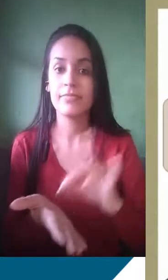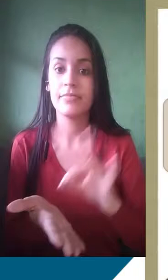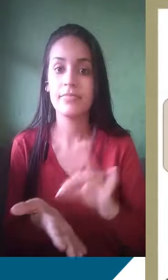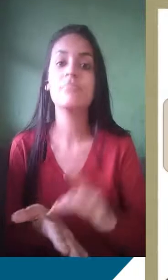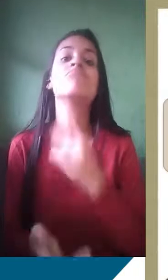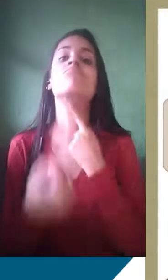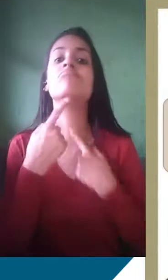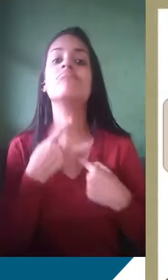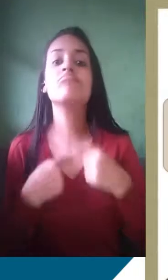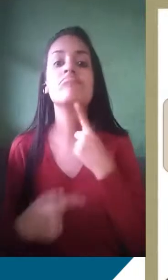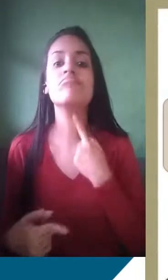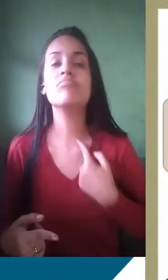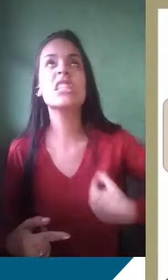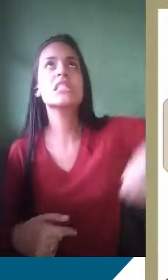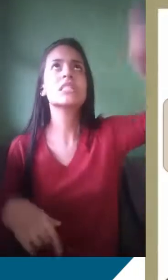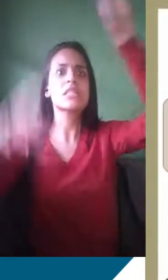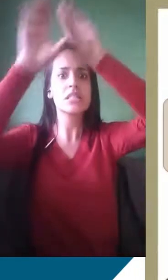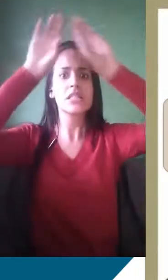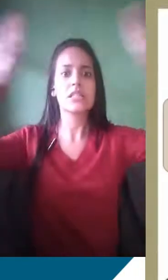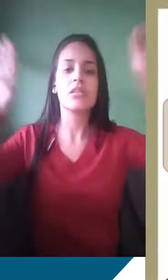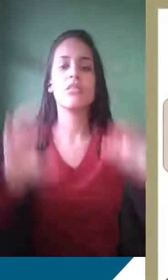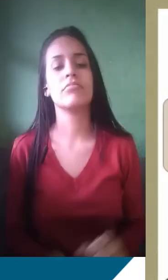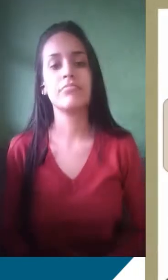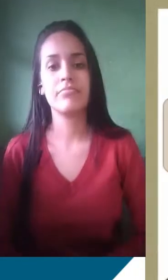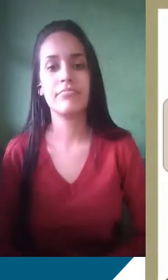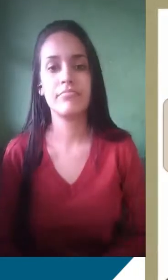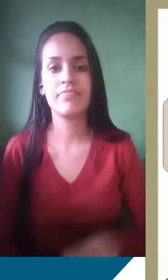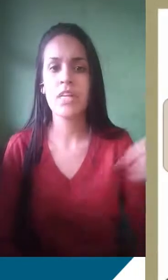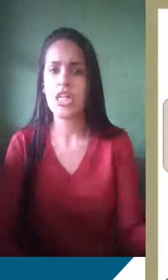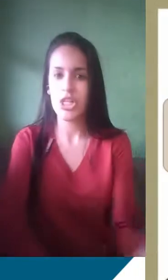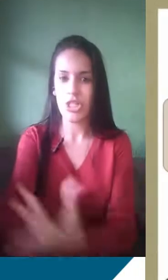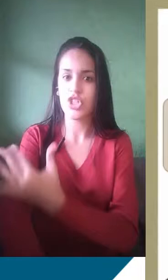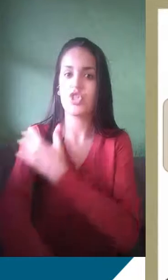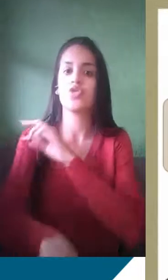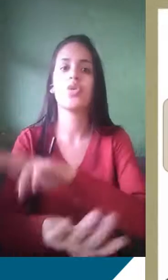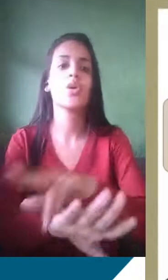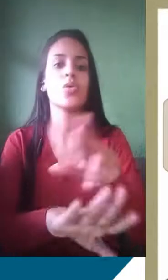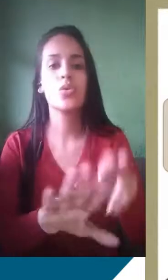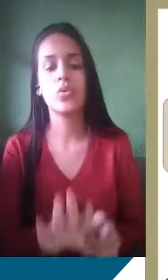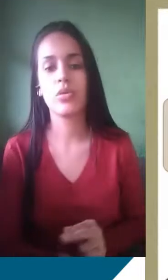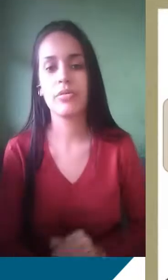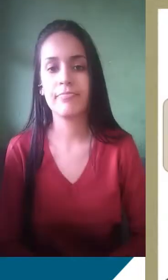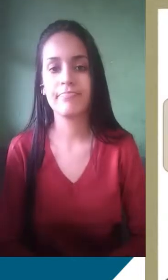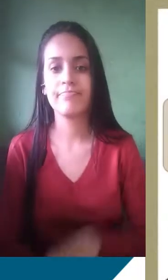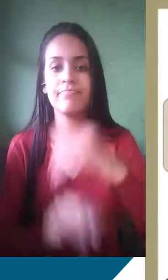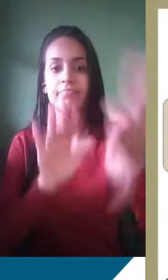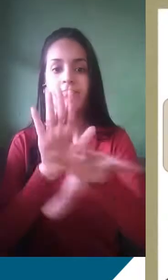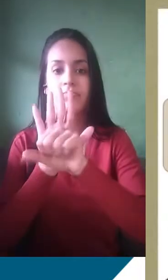dicotômica, o desejo de transcendência, as expressões sensoriais, incluindo a sinestesia,